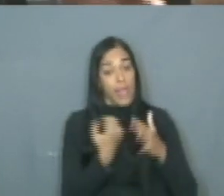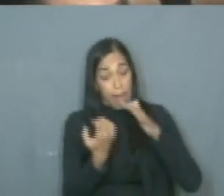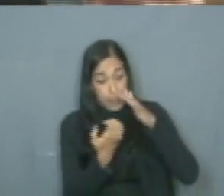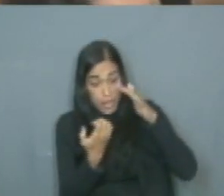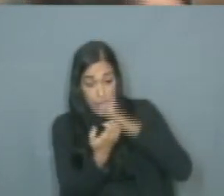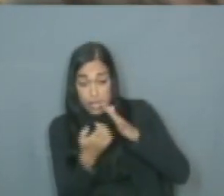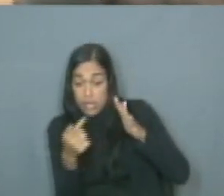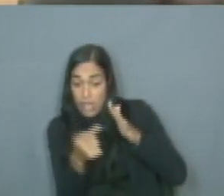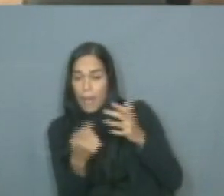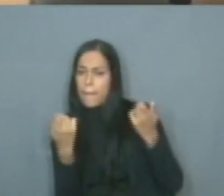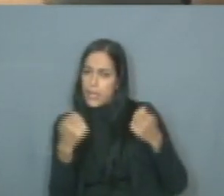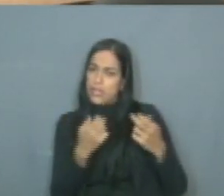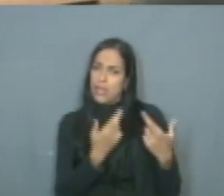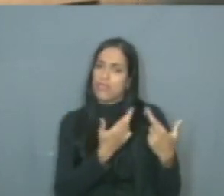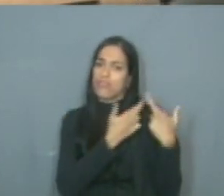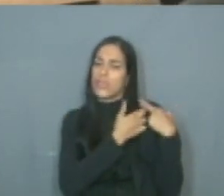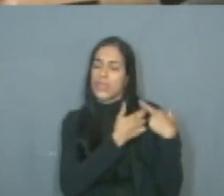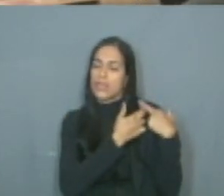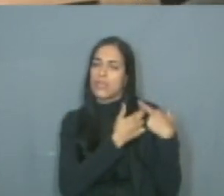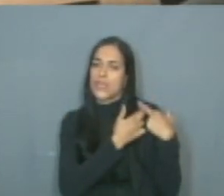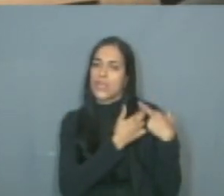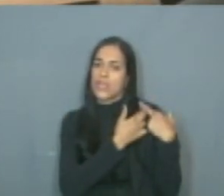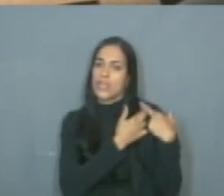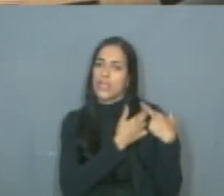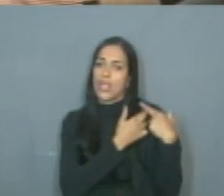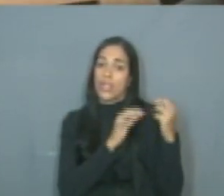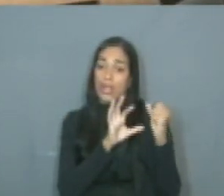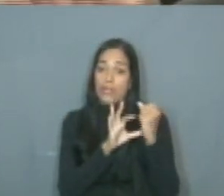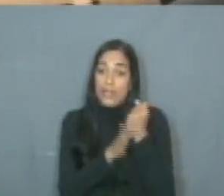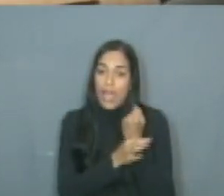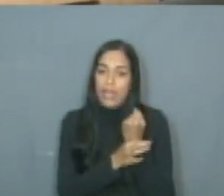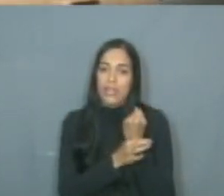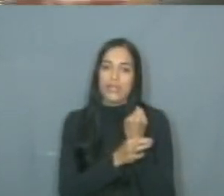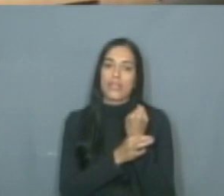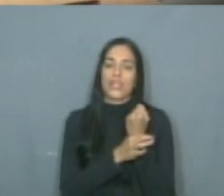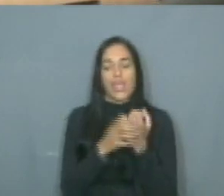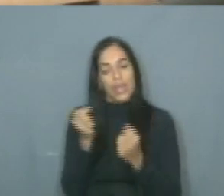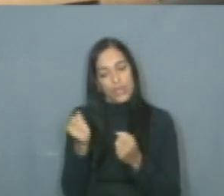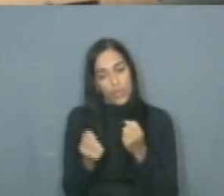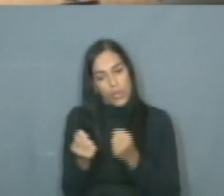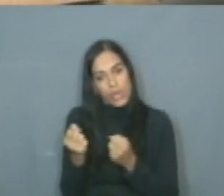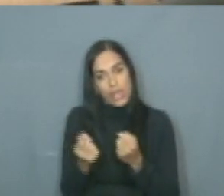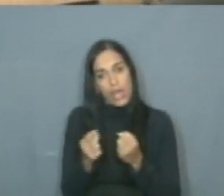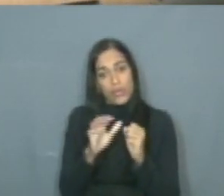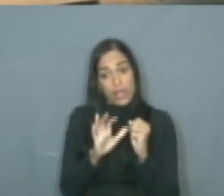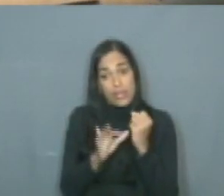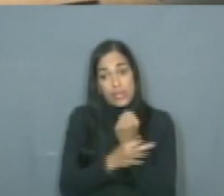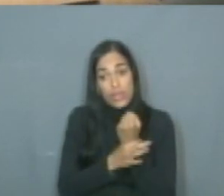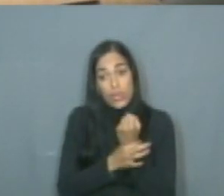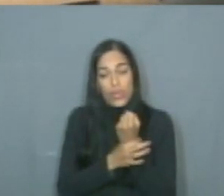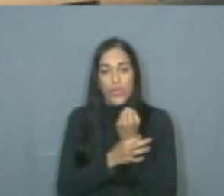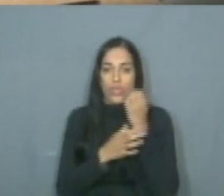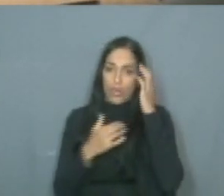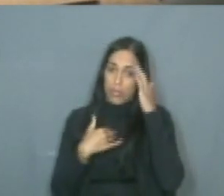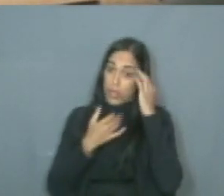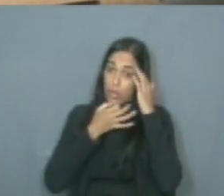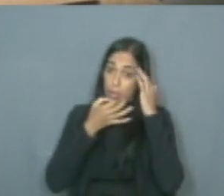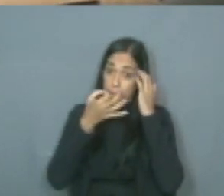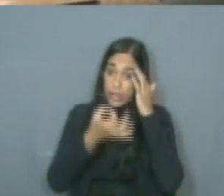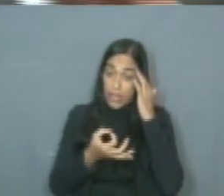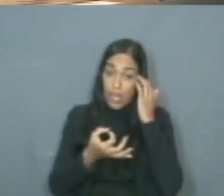guinchou tem que ter responsabilidade pela garantia que aquele carro esteja seguro ali. É assim que eu vejo essa